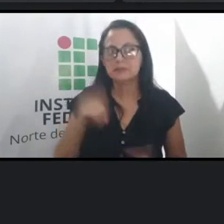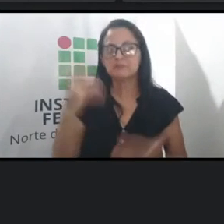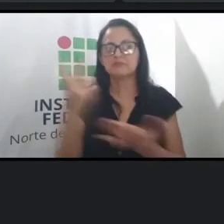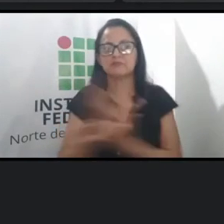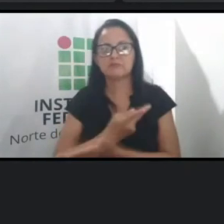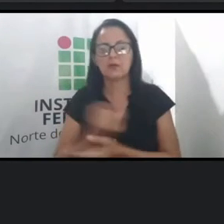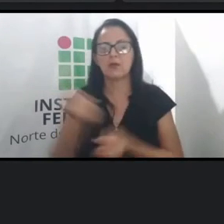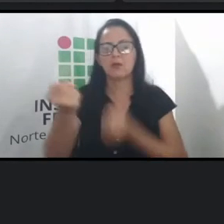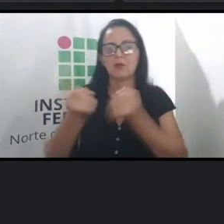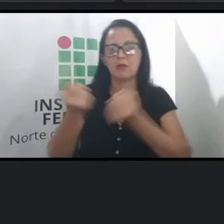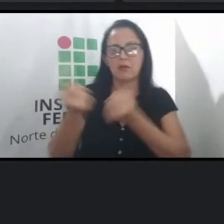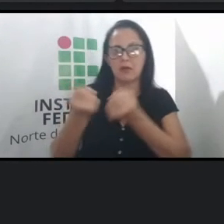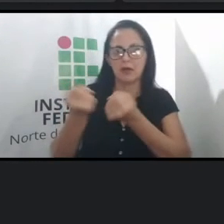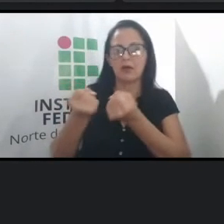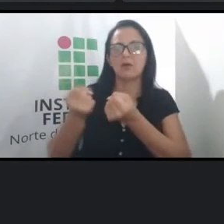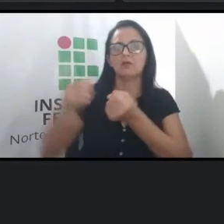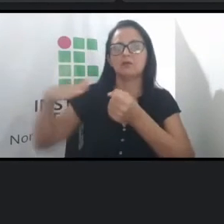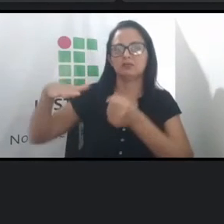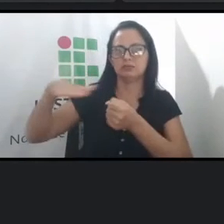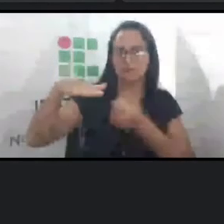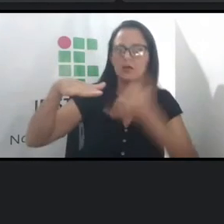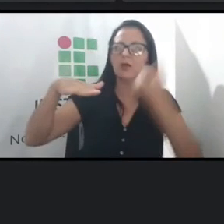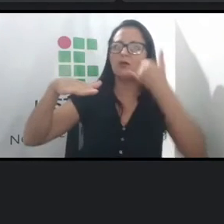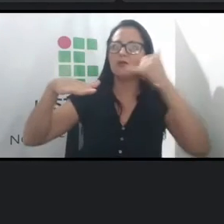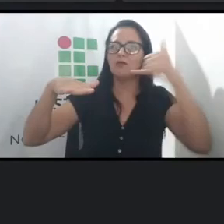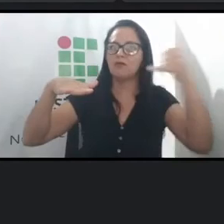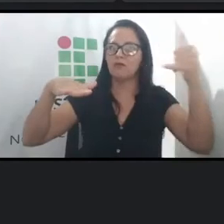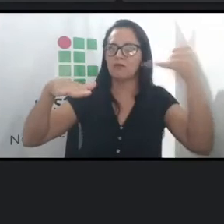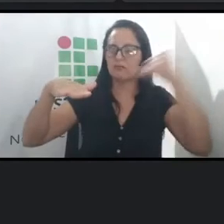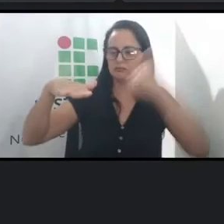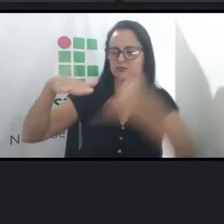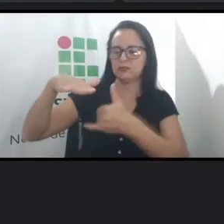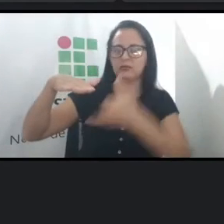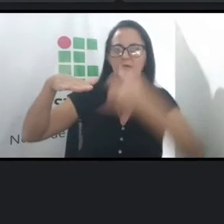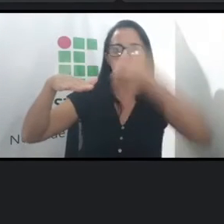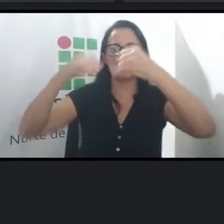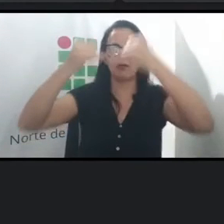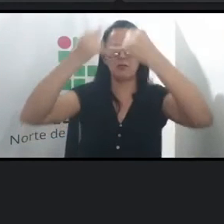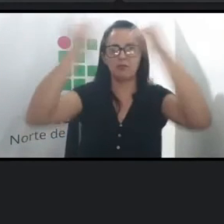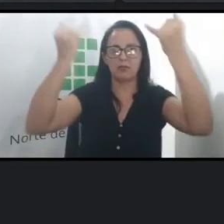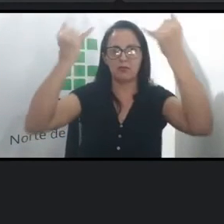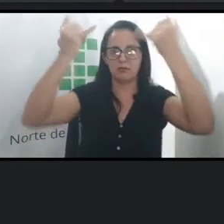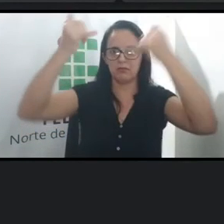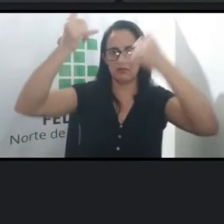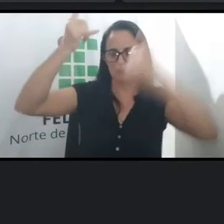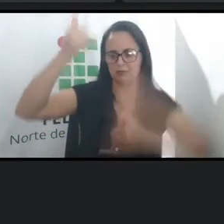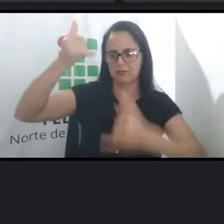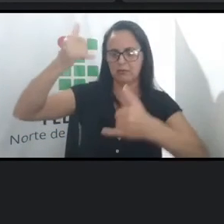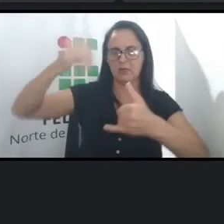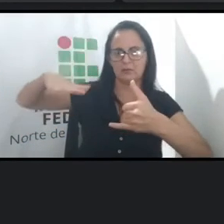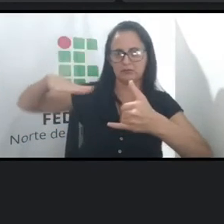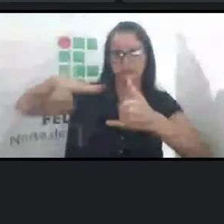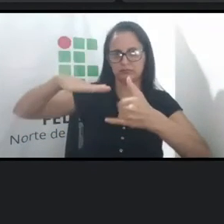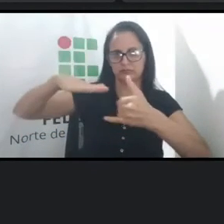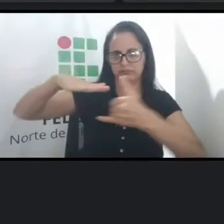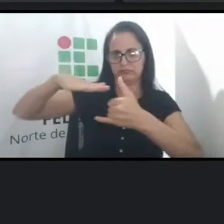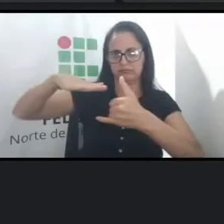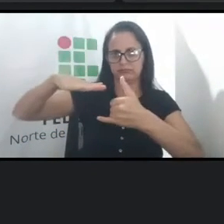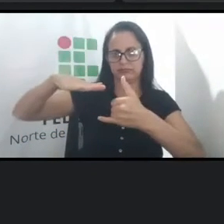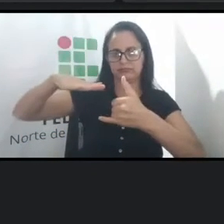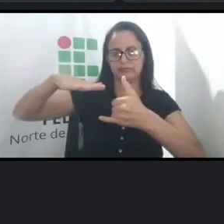está só o fio partido ali, o carro está em deslocamento, se a pessoa passar por cima do fio, não